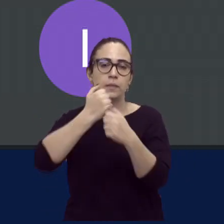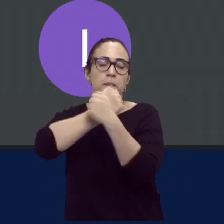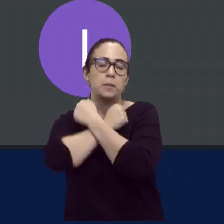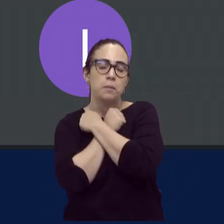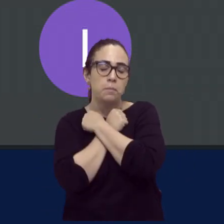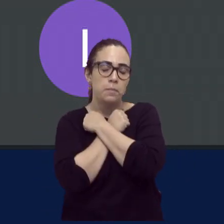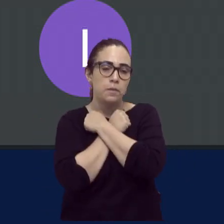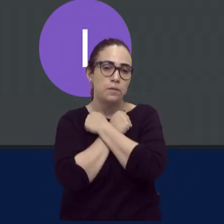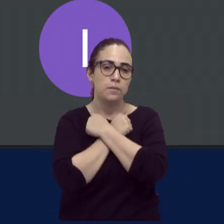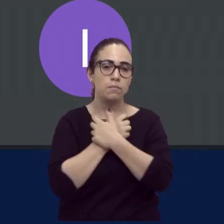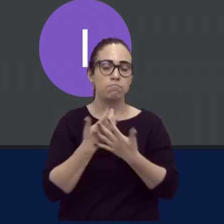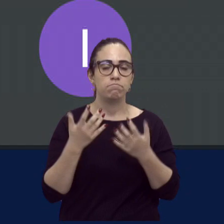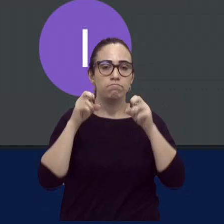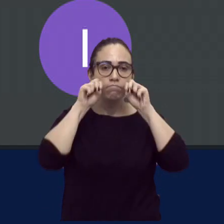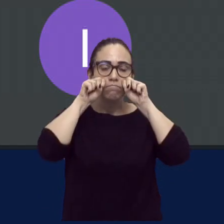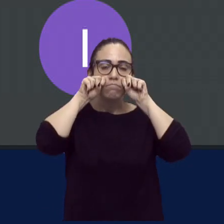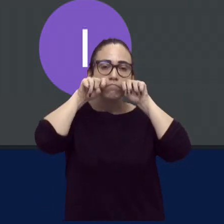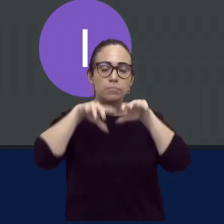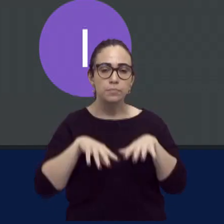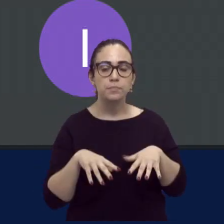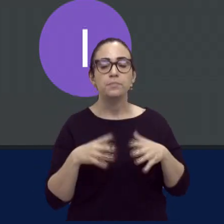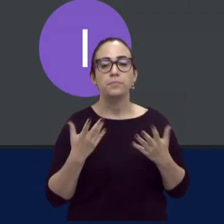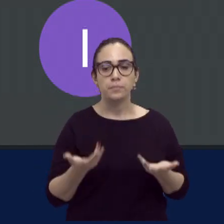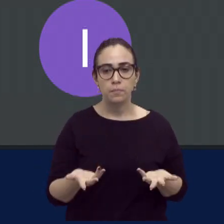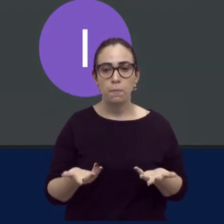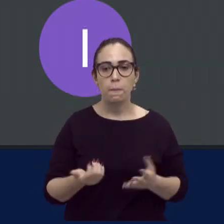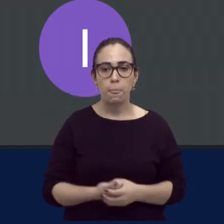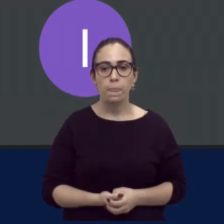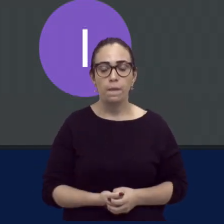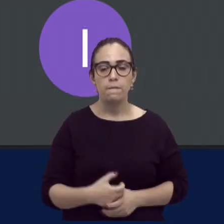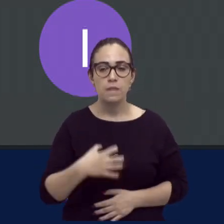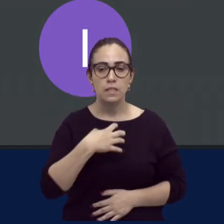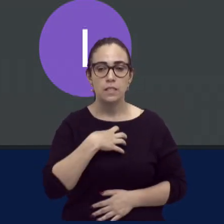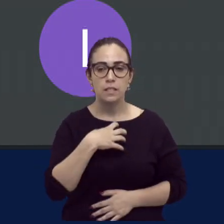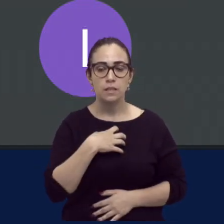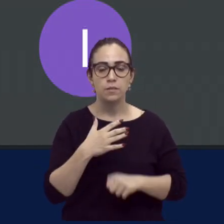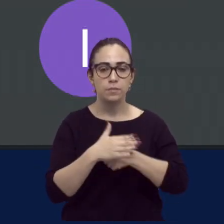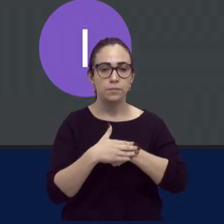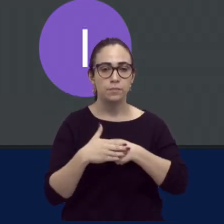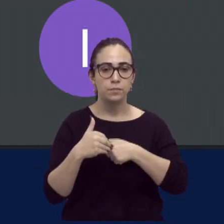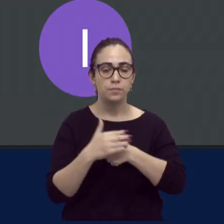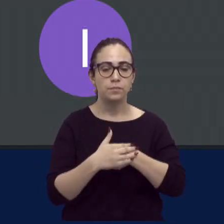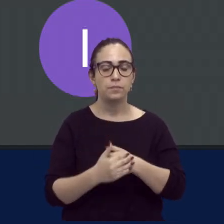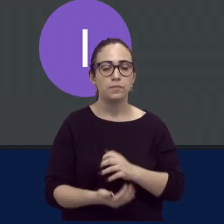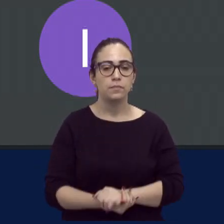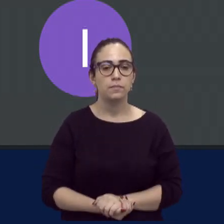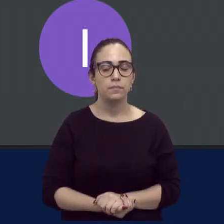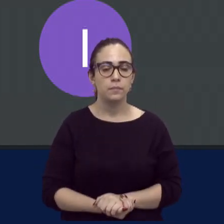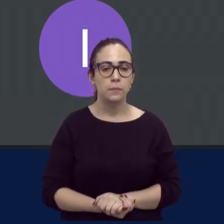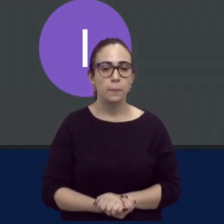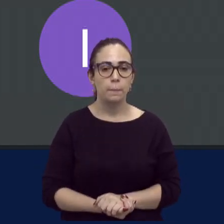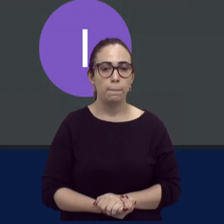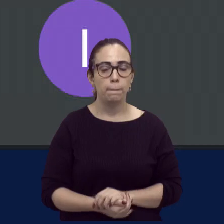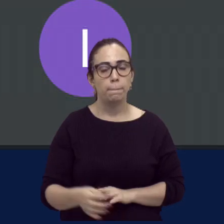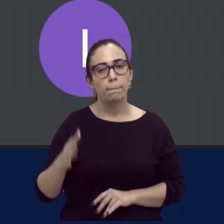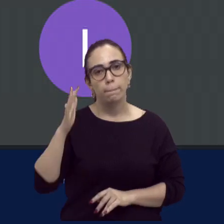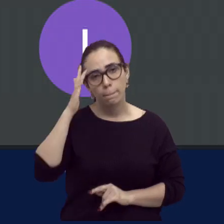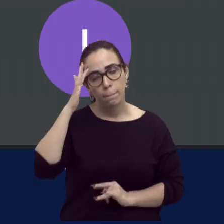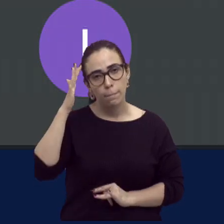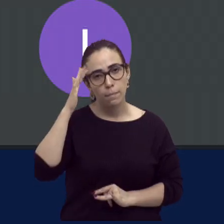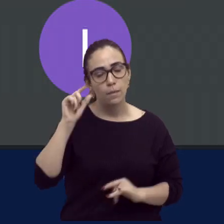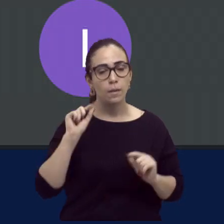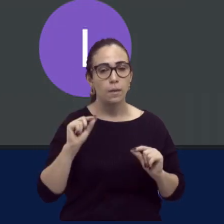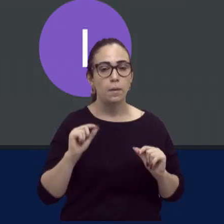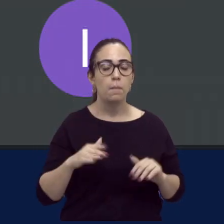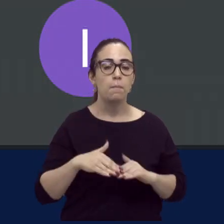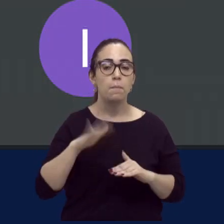e ela, assim, encheu os olhos de lágrimas. Então, ela se sentiu acolhida. Eu penso que a necessidade